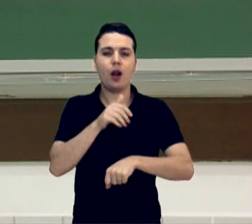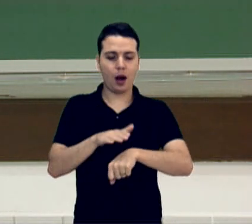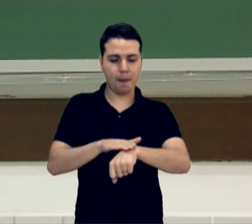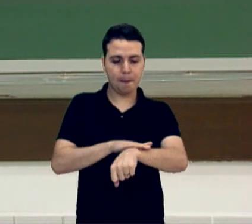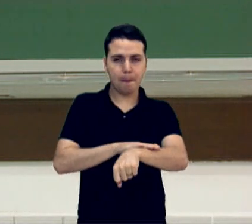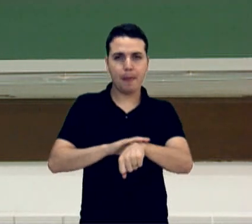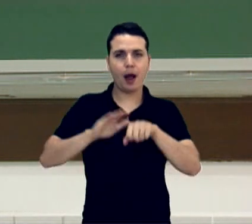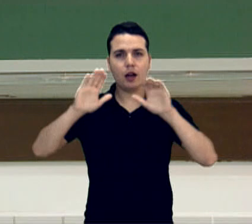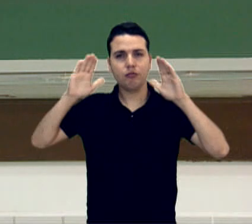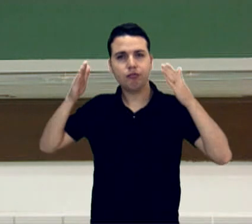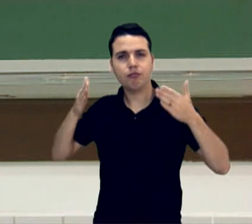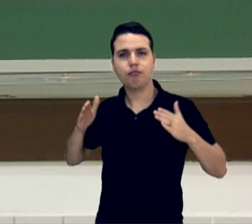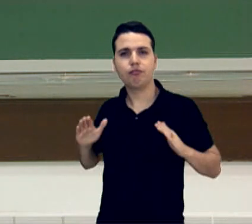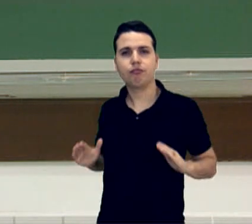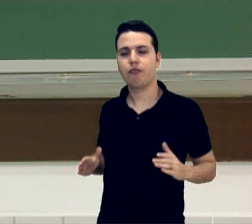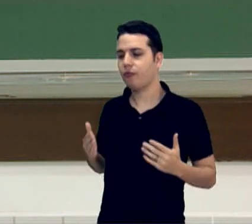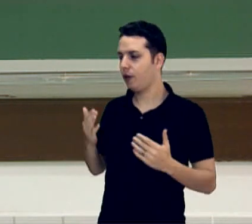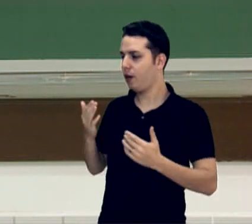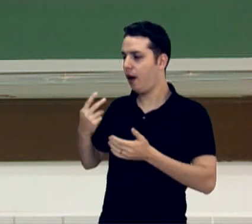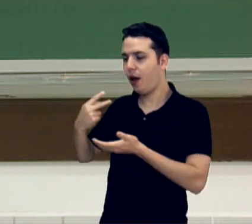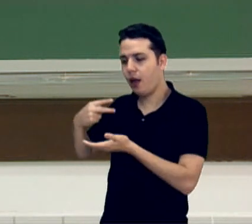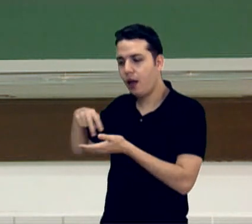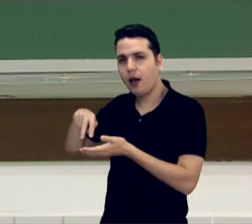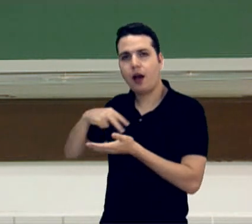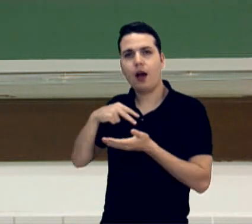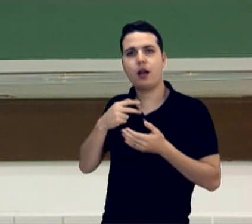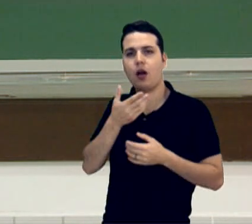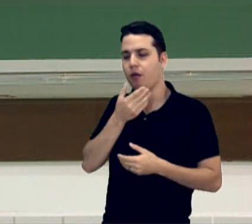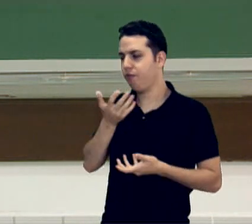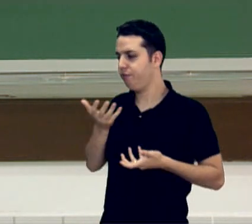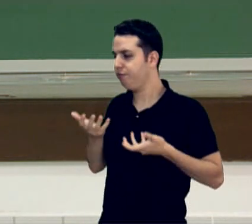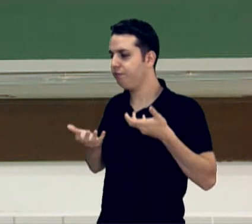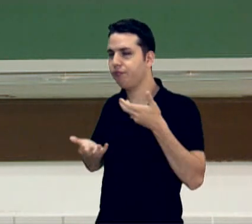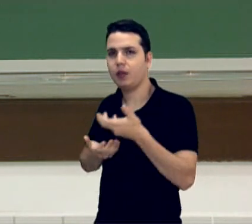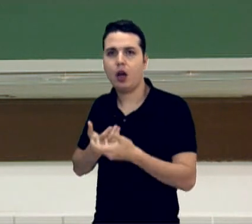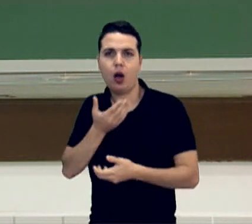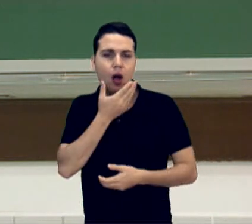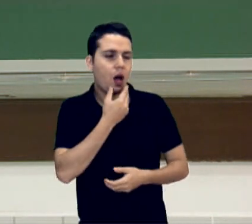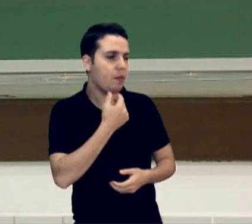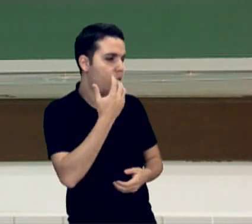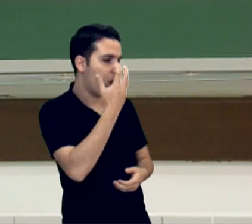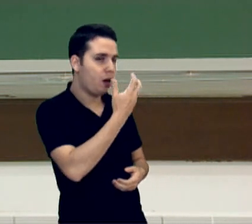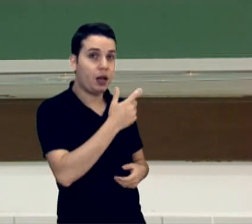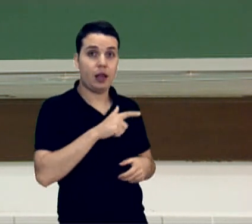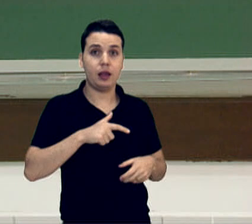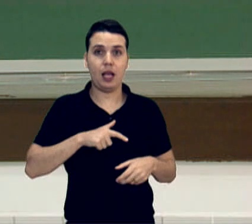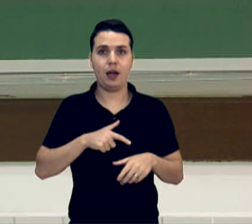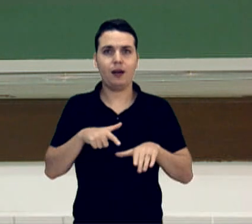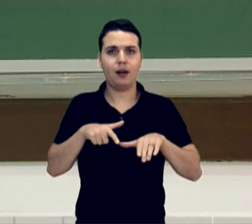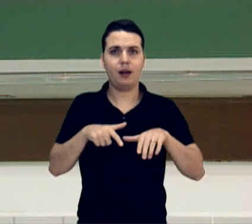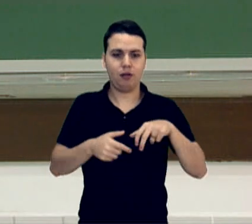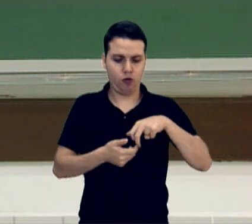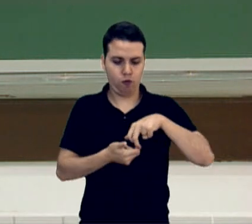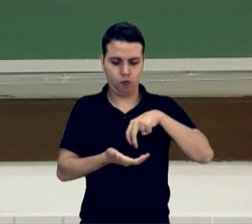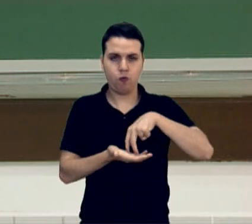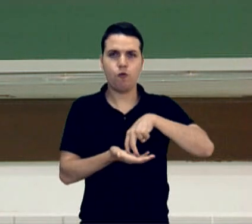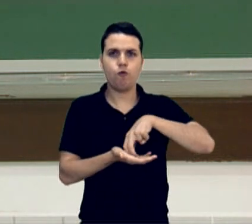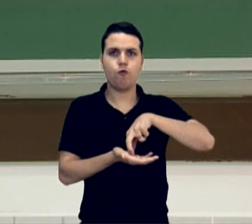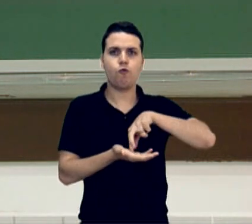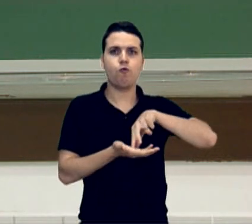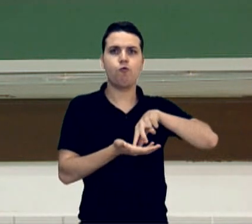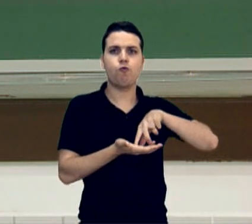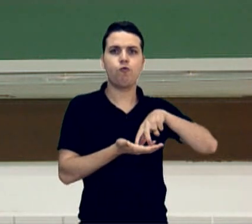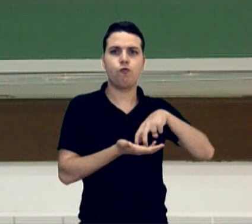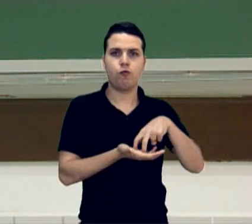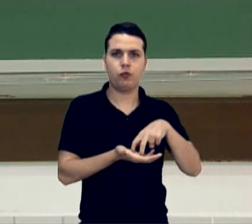vai dançando e vai seduzindo o homem. Então todos os jogos de perna, todos os movimentos